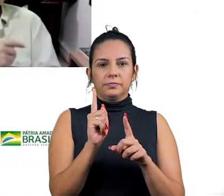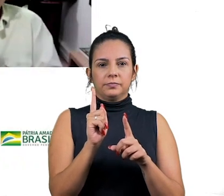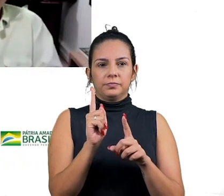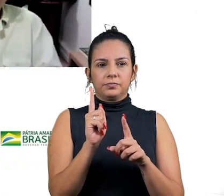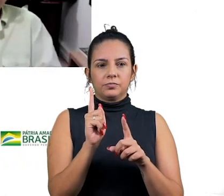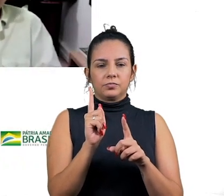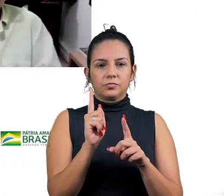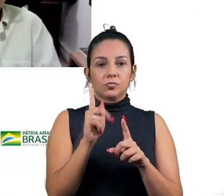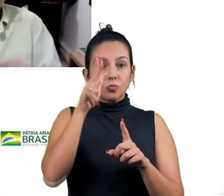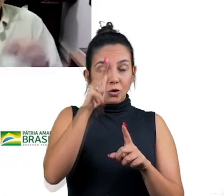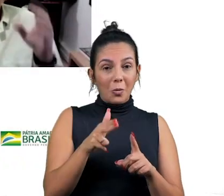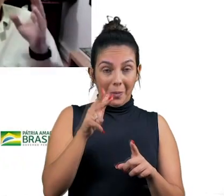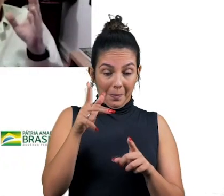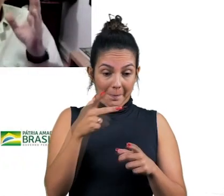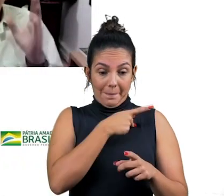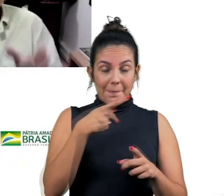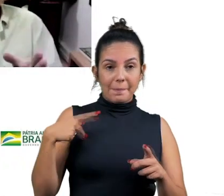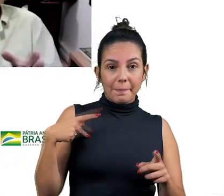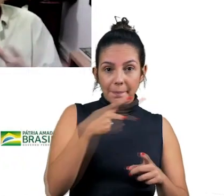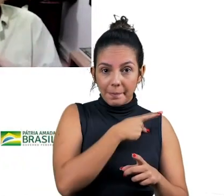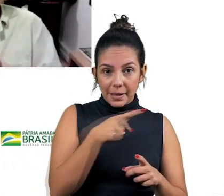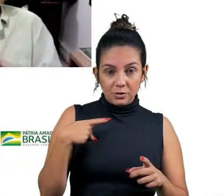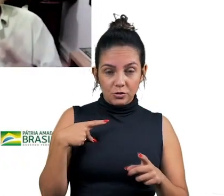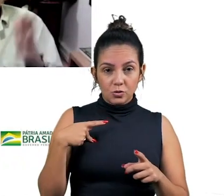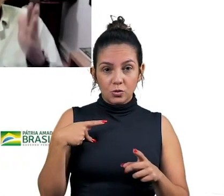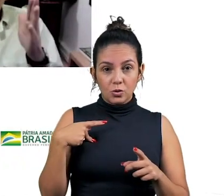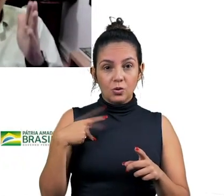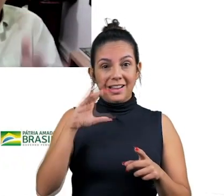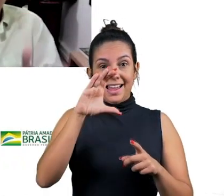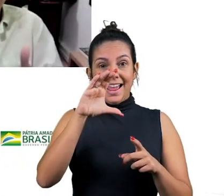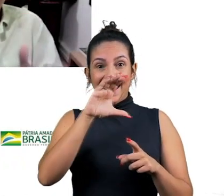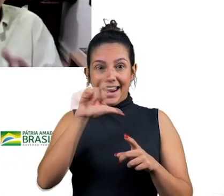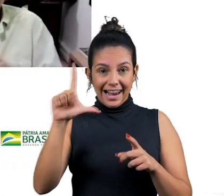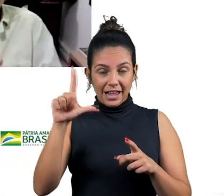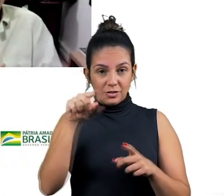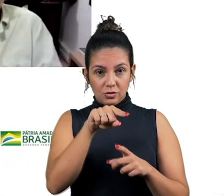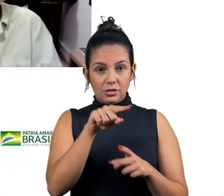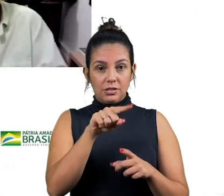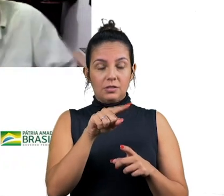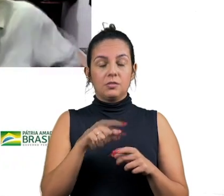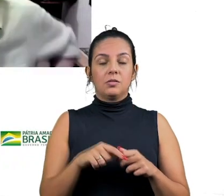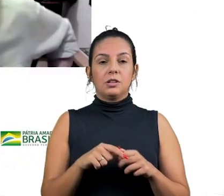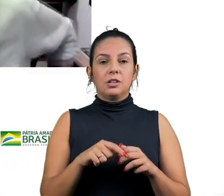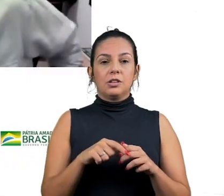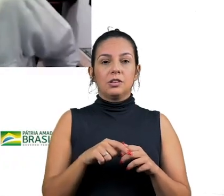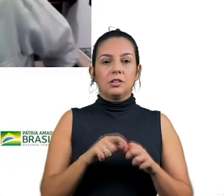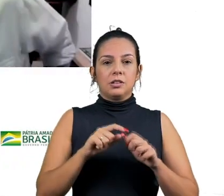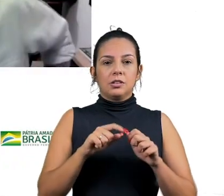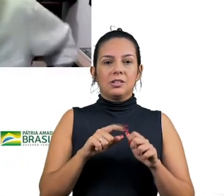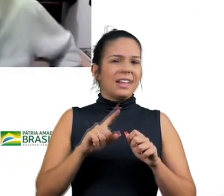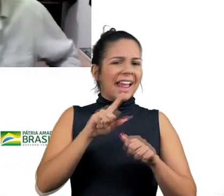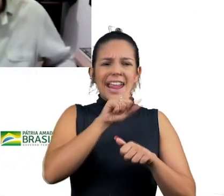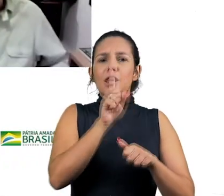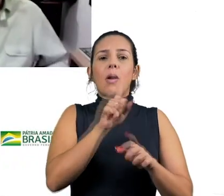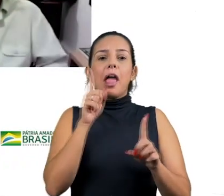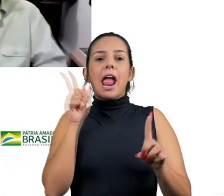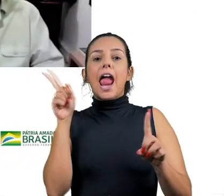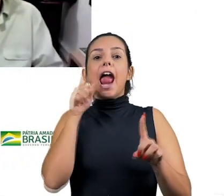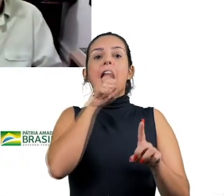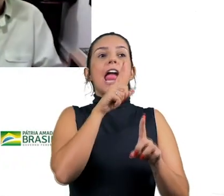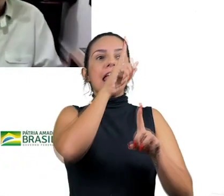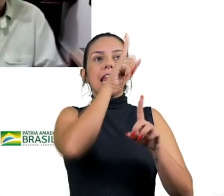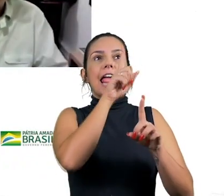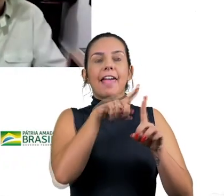Quer dizer, o pastor protestante clássico da Reforma, ele não é intermediário de nada. Ele é